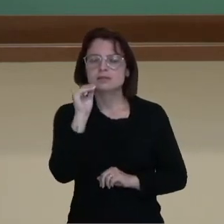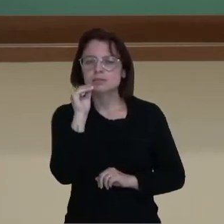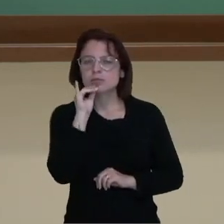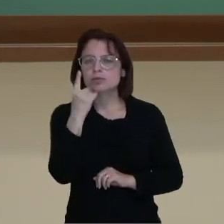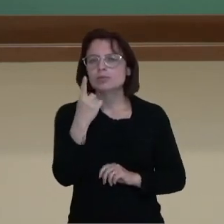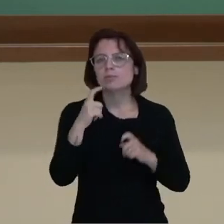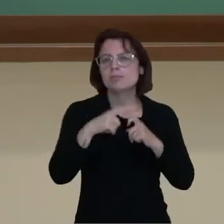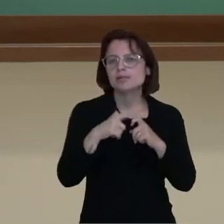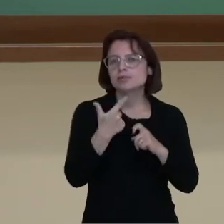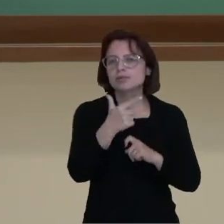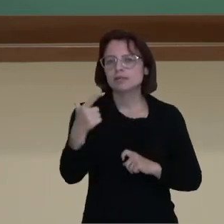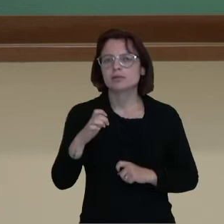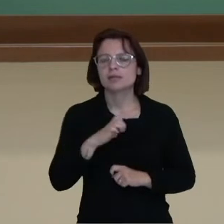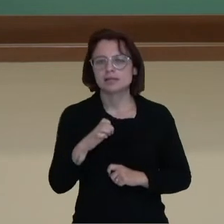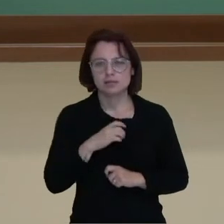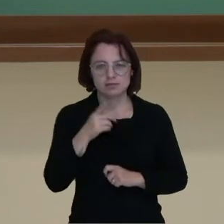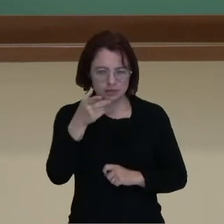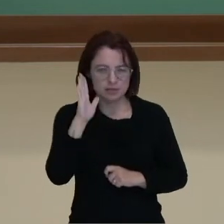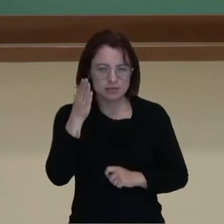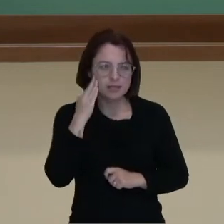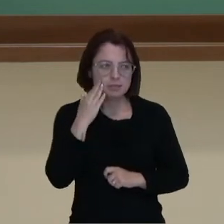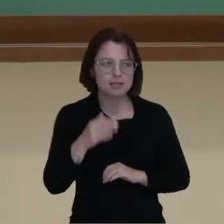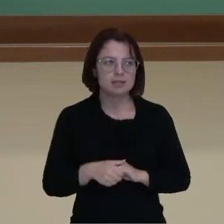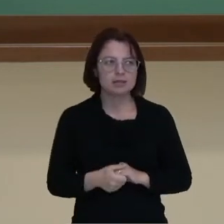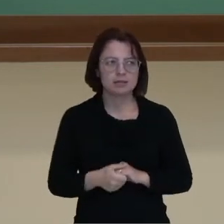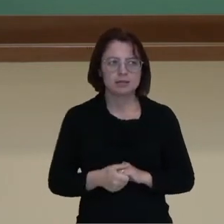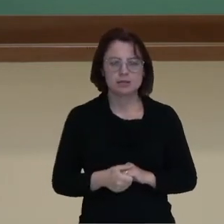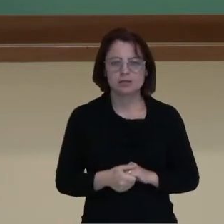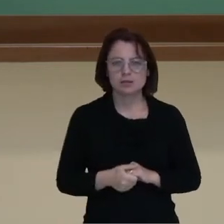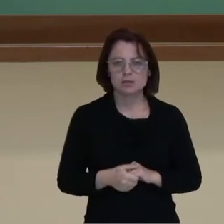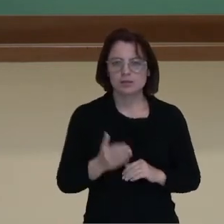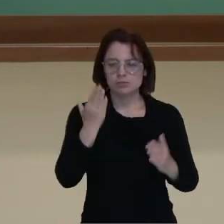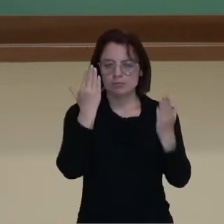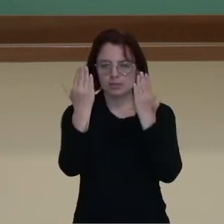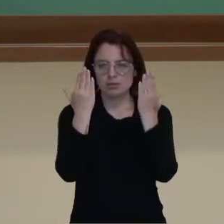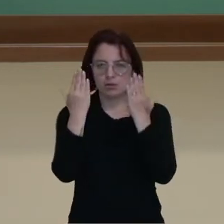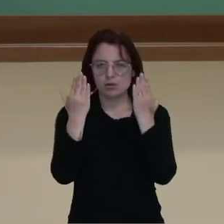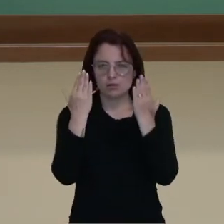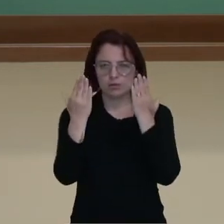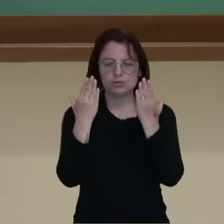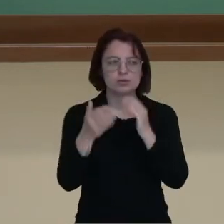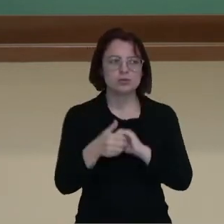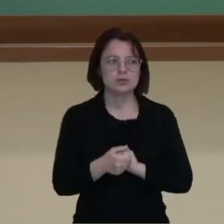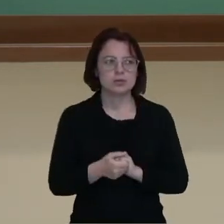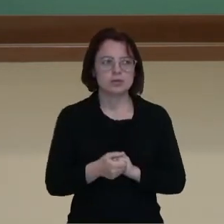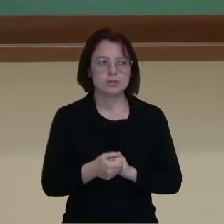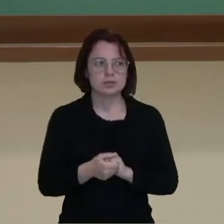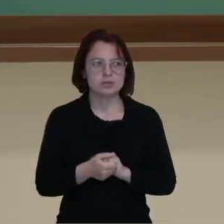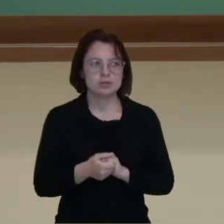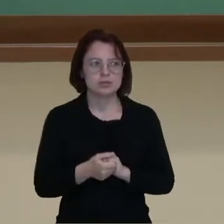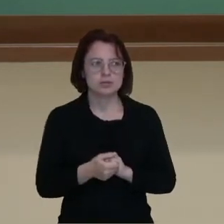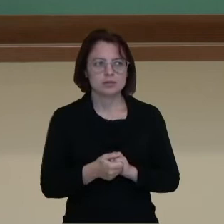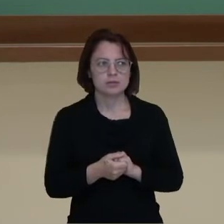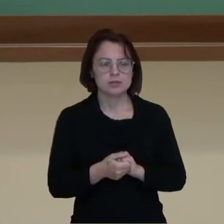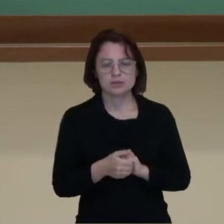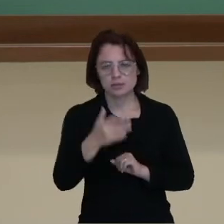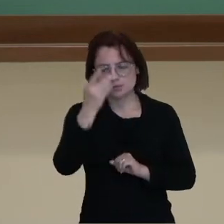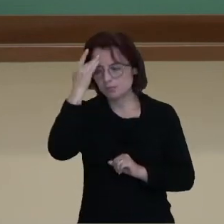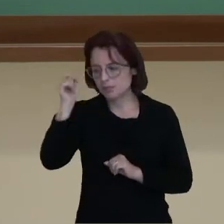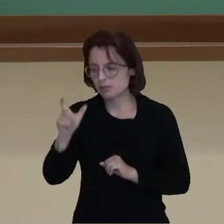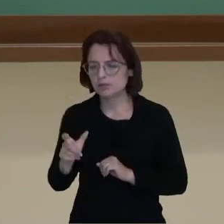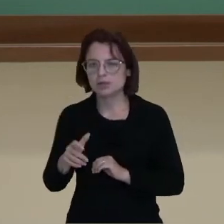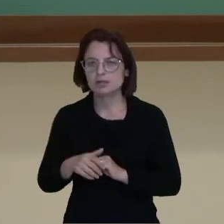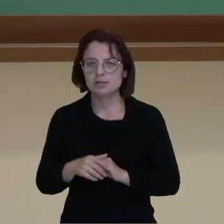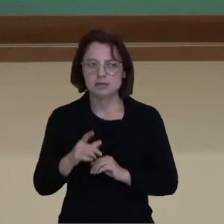Eu tenho certeza que você sabe, por exemplo, entre um psicólogo e uma pessoa, né, um